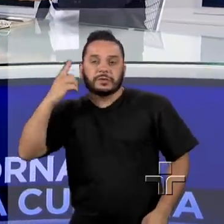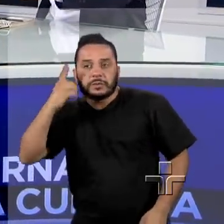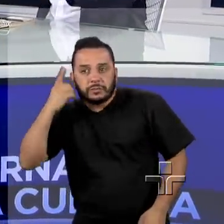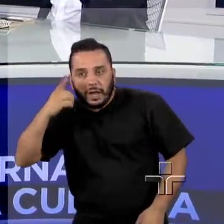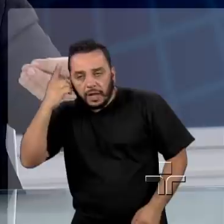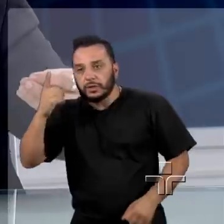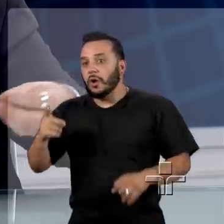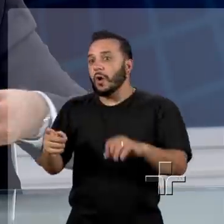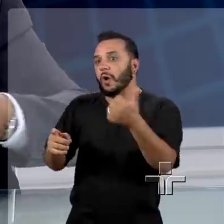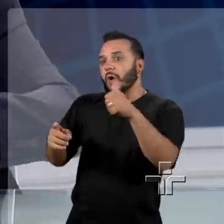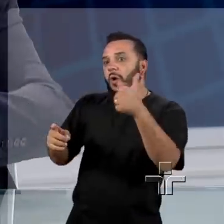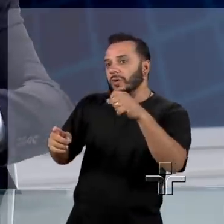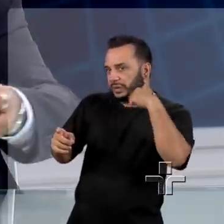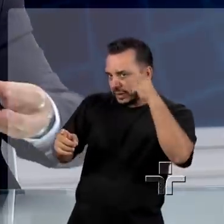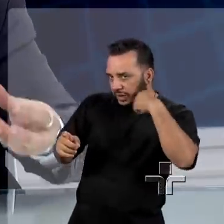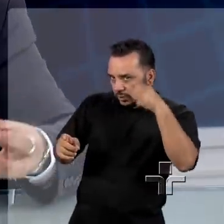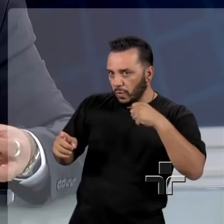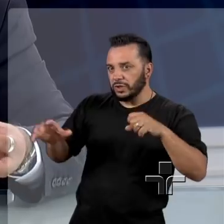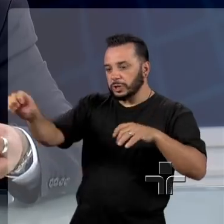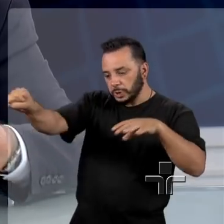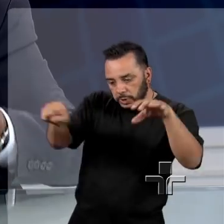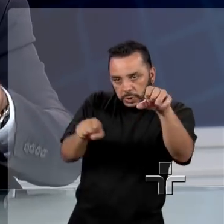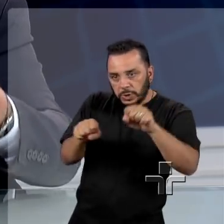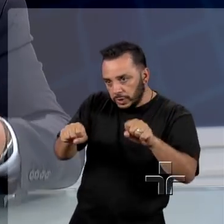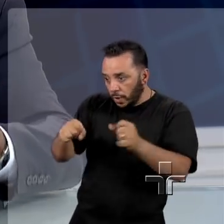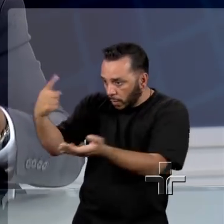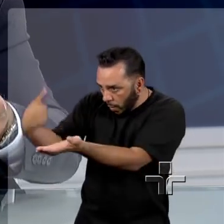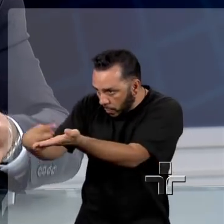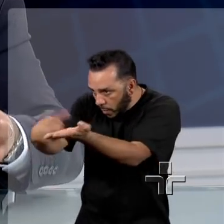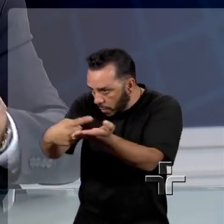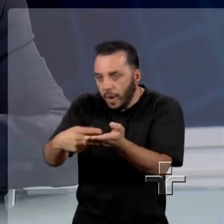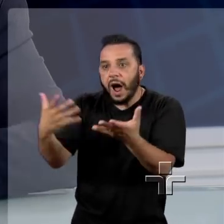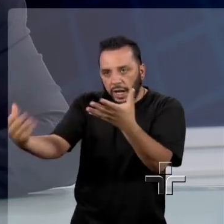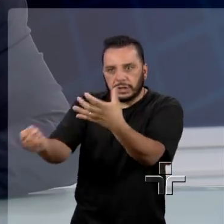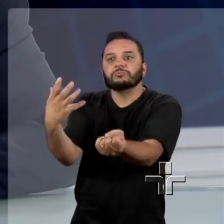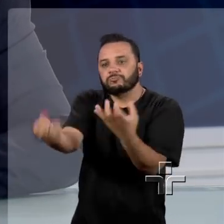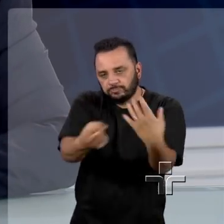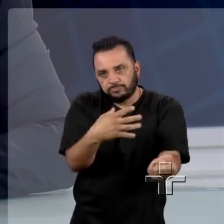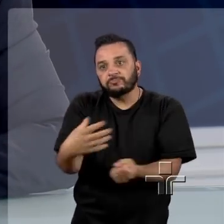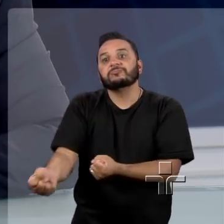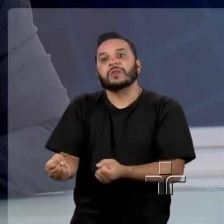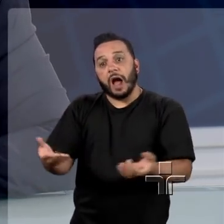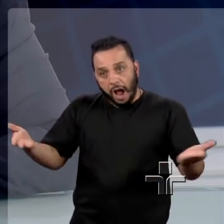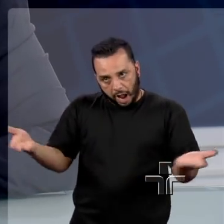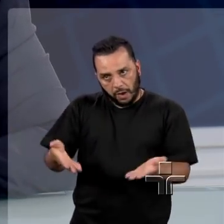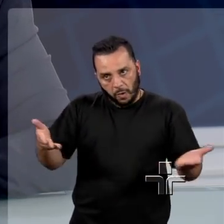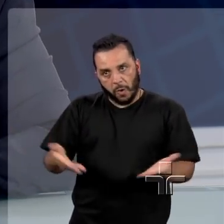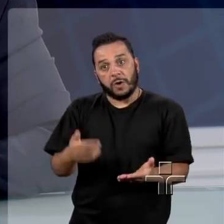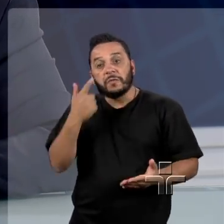Então, já ali, a semeadura se preparou. Esperamos que essa frente realmente aconteça